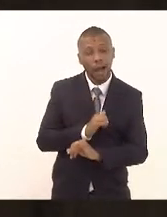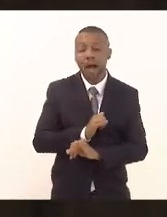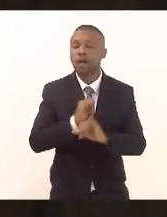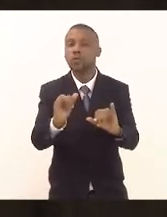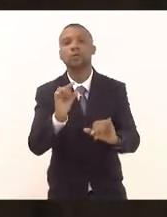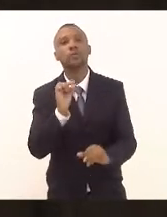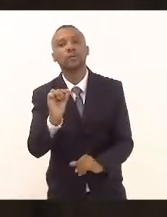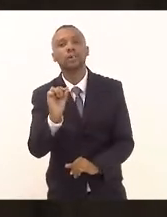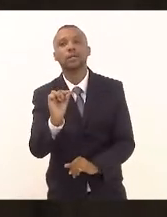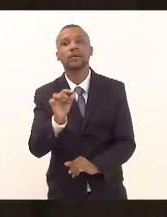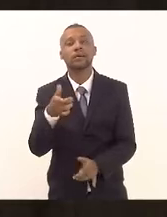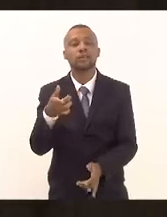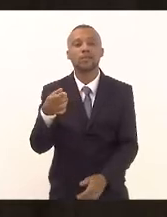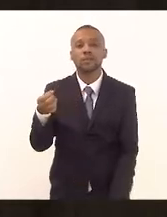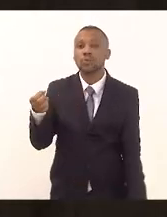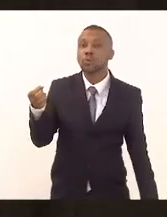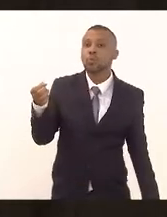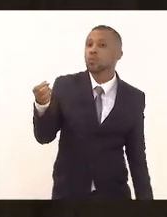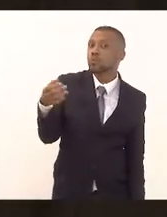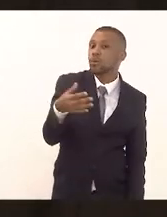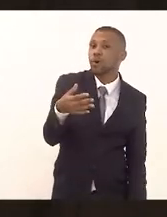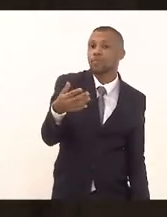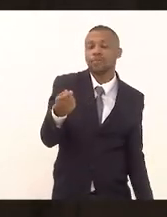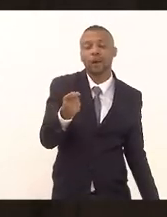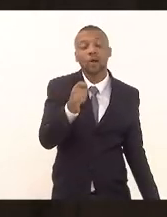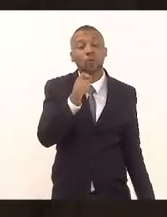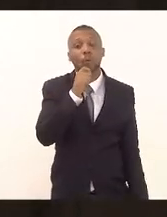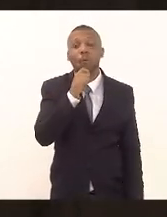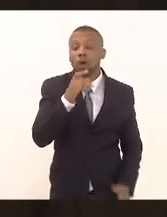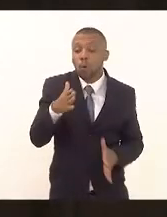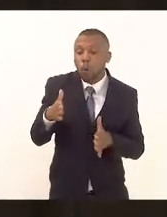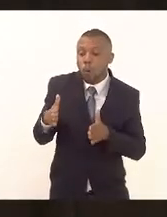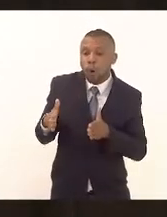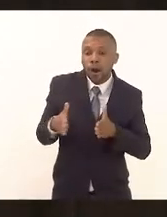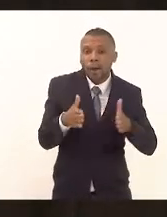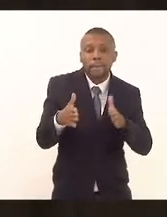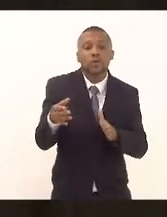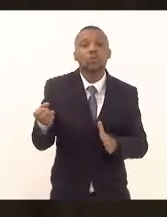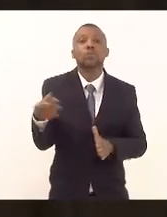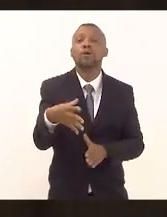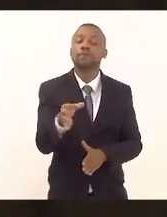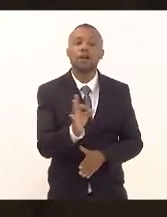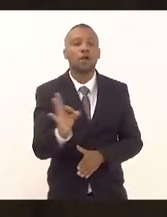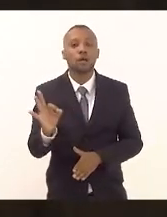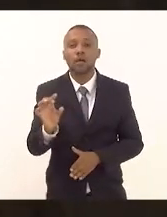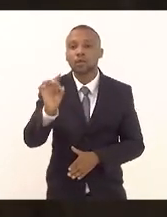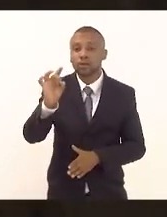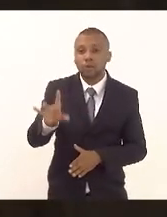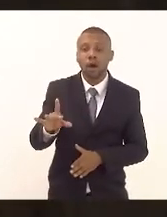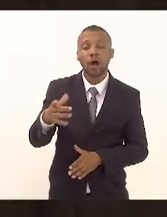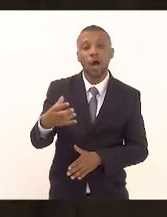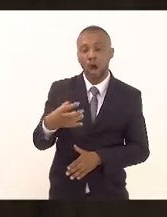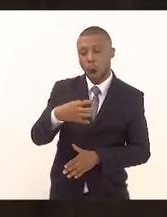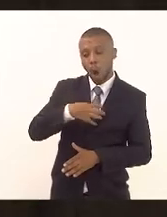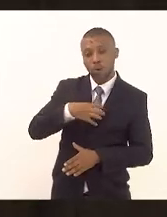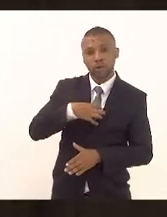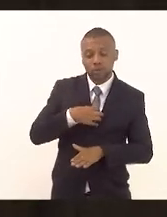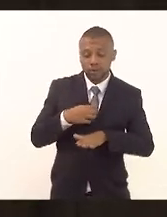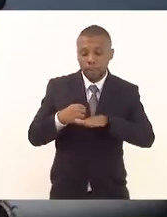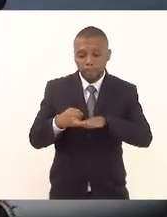seguinte: novo, não tem um caminho novo. O que eu tenho de novo é apenas o jeito de